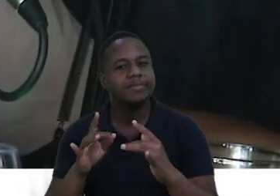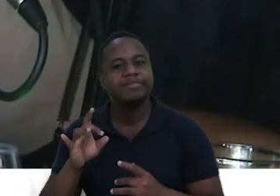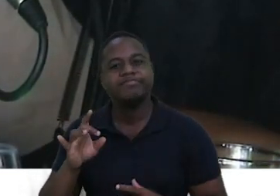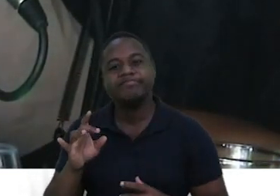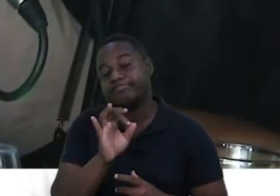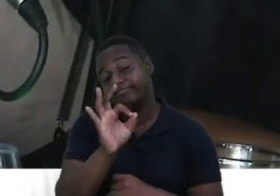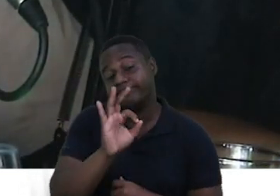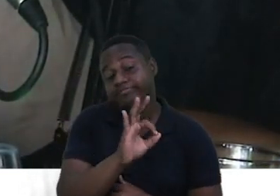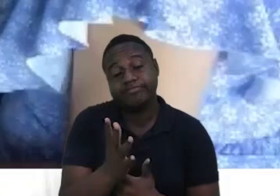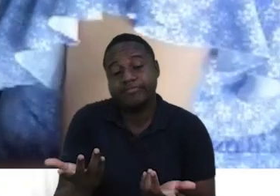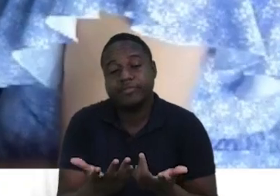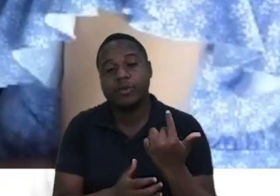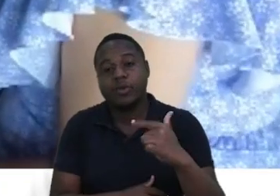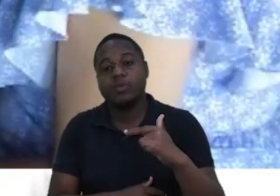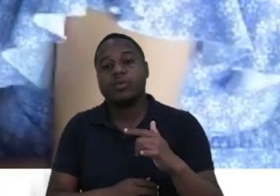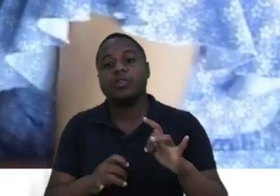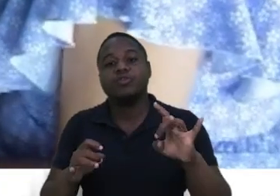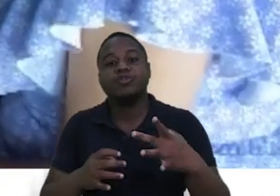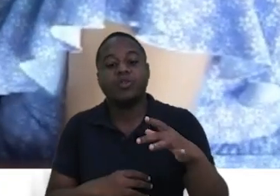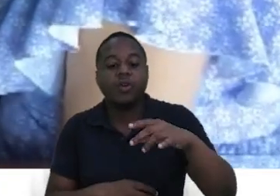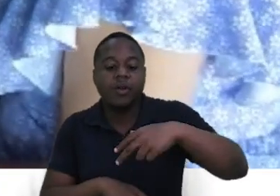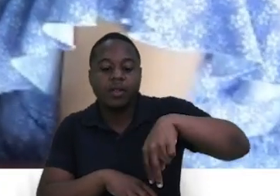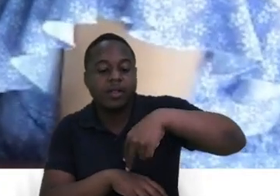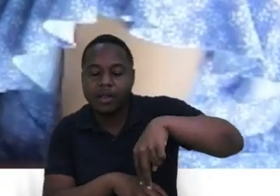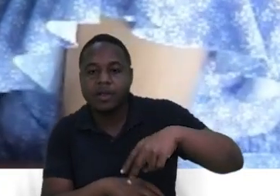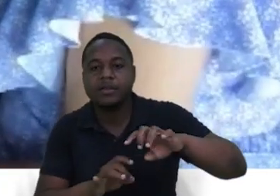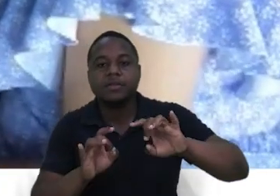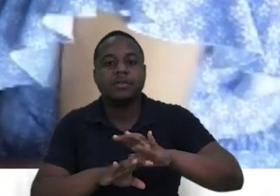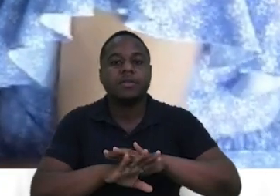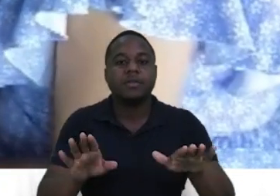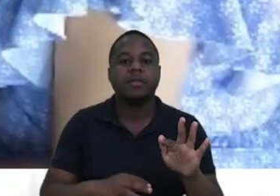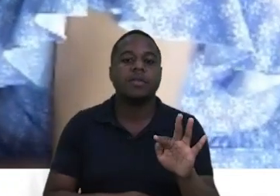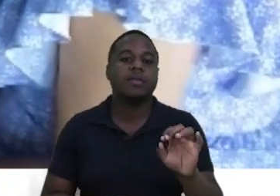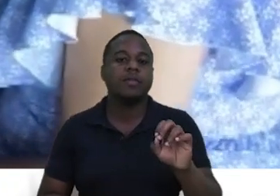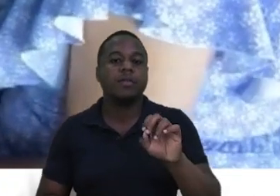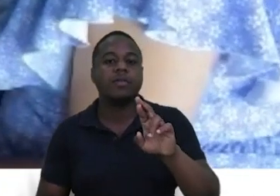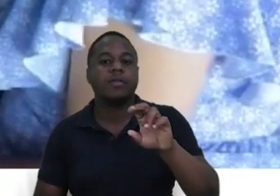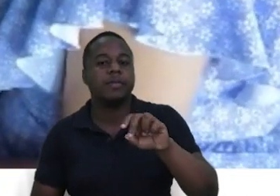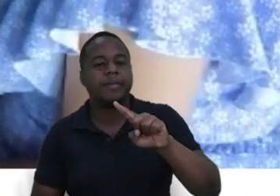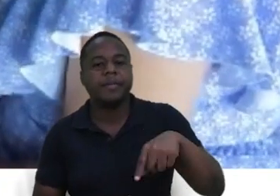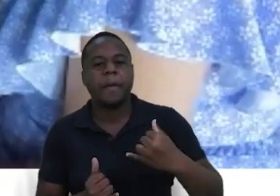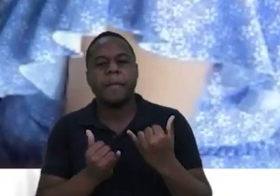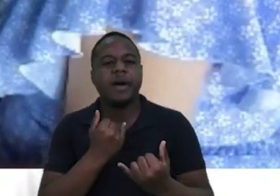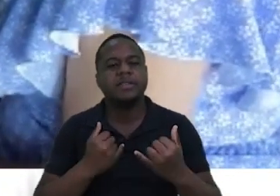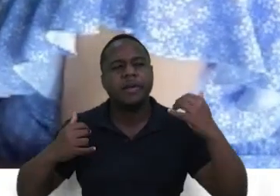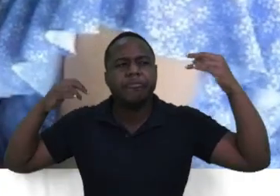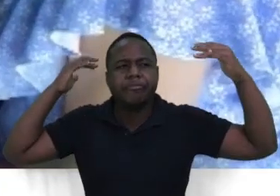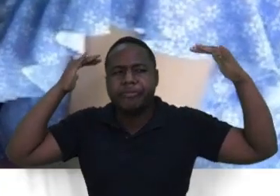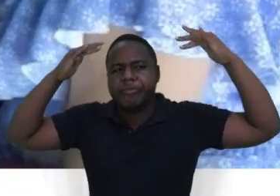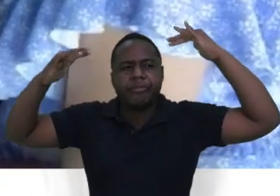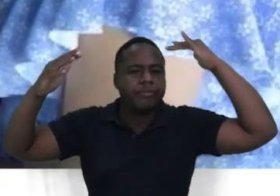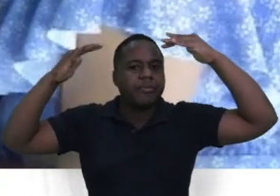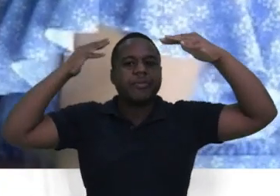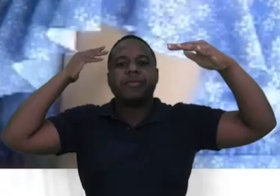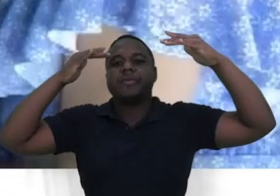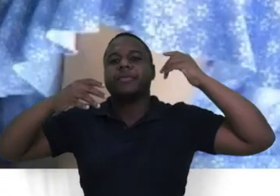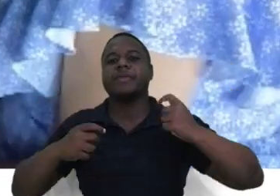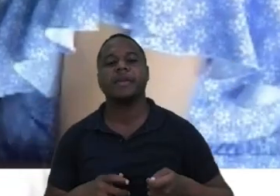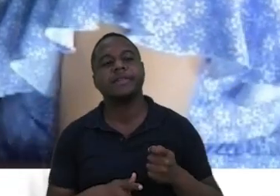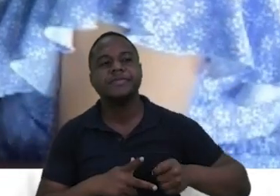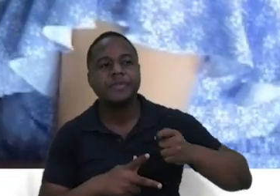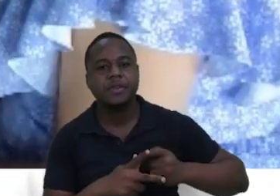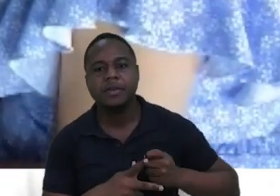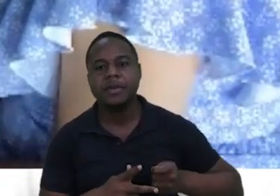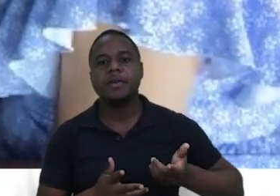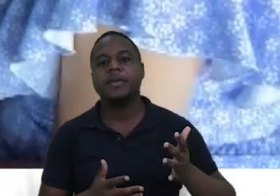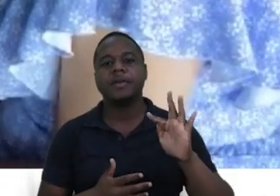nulo. É mais o baile pelo baile e o forró, uma rave do forró, sim, sabe? Sim, sim. Preciso de um tig-ling-ling